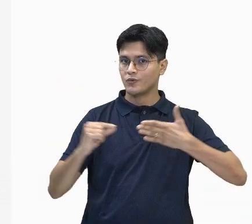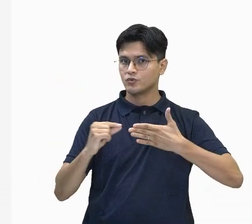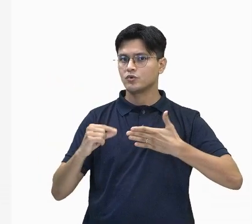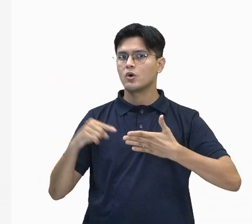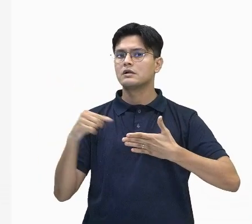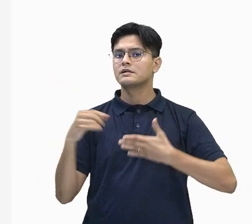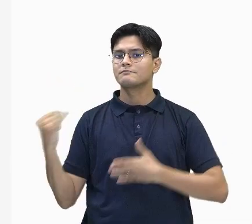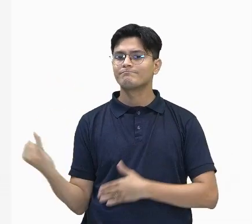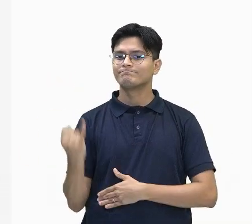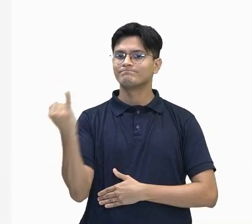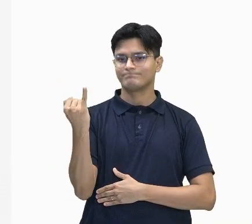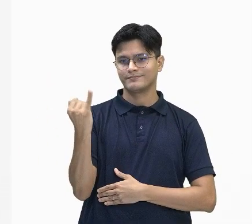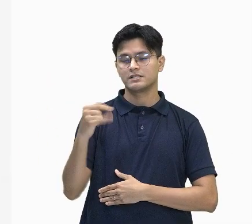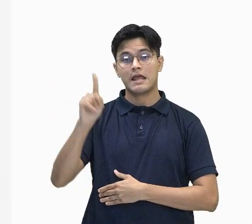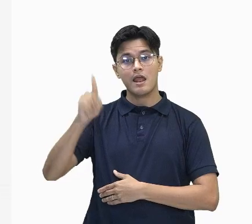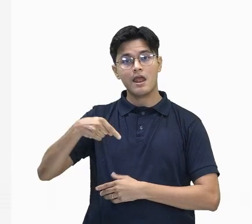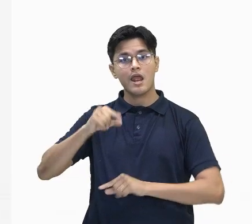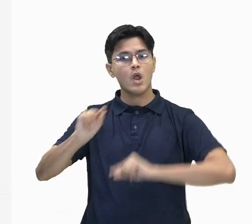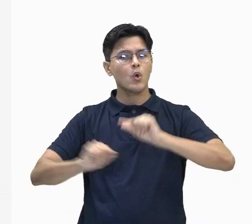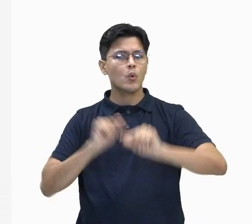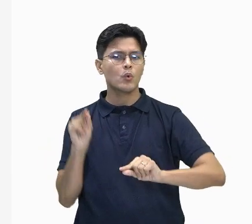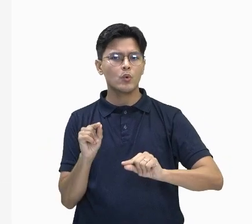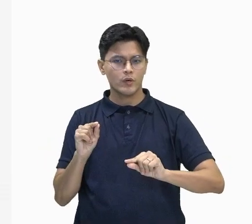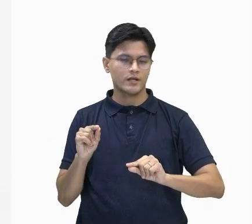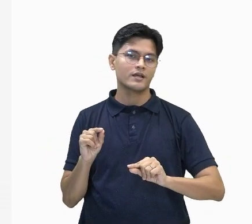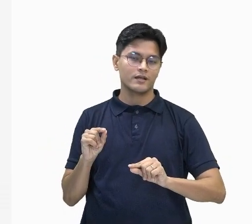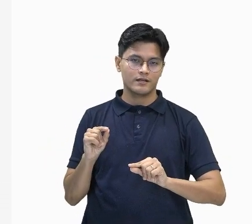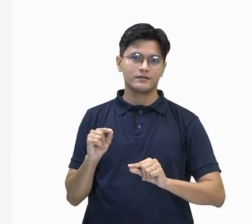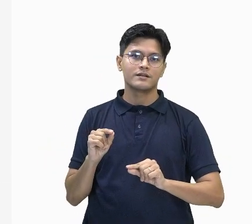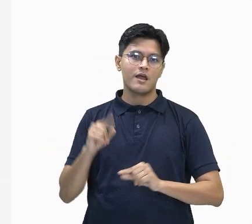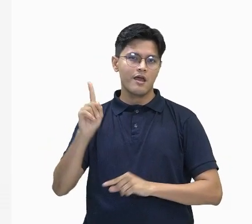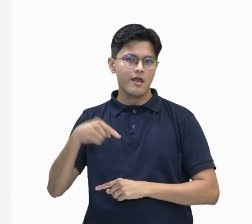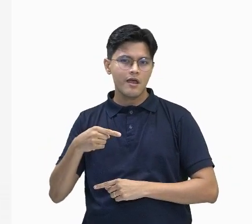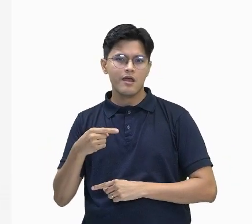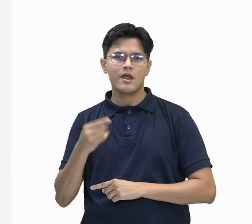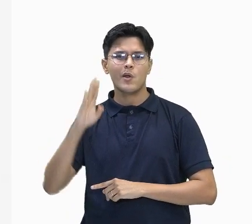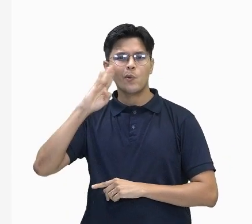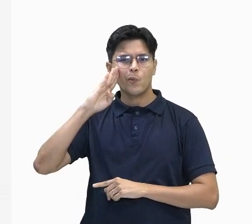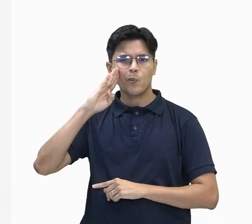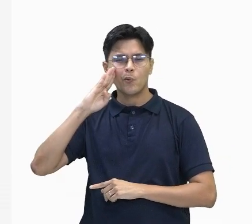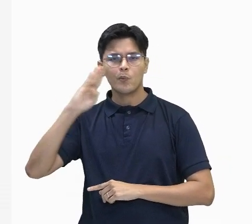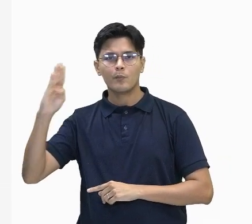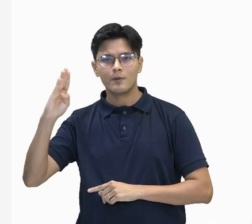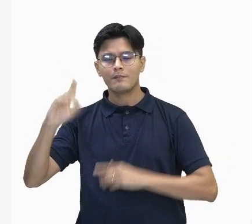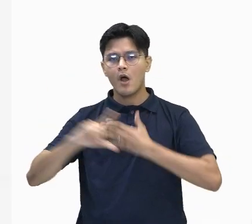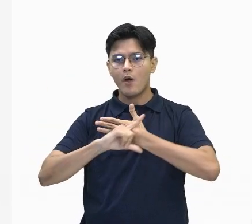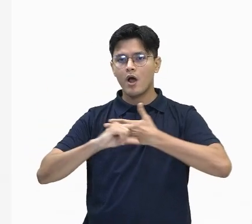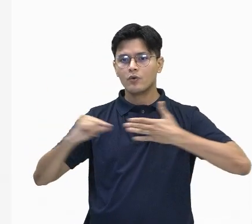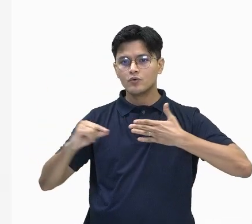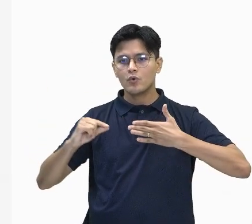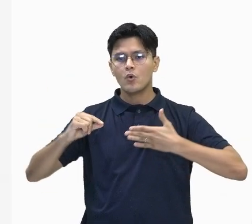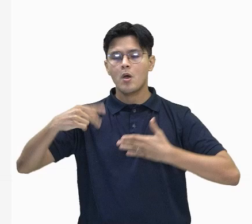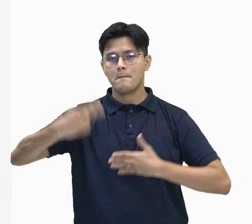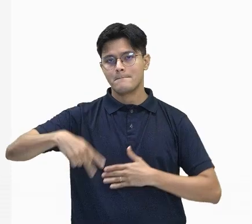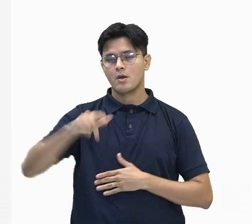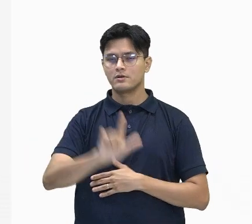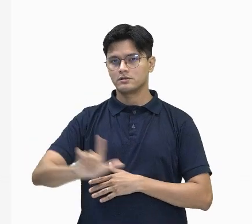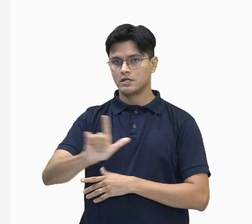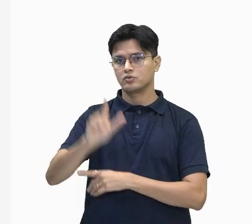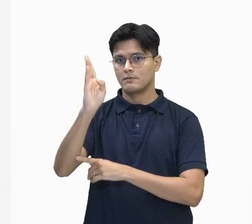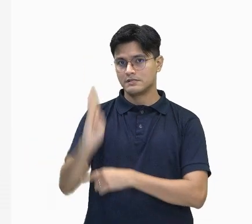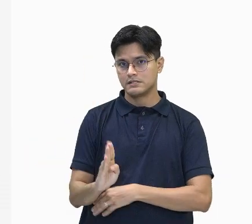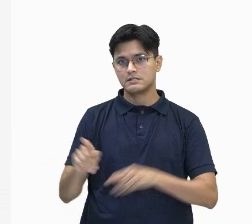Que é tido e é considerado como um dos maiores expoentes da literatura, não só brasileira, mas